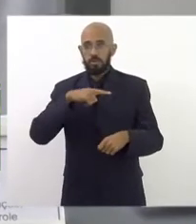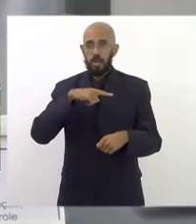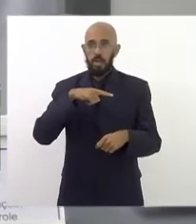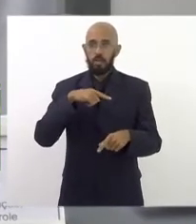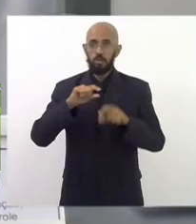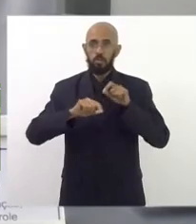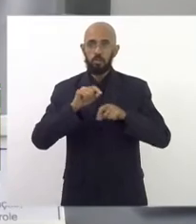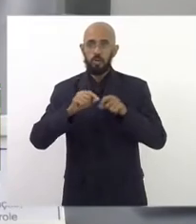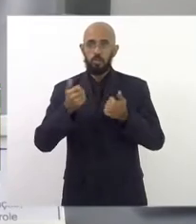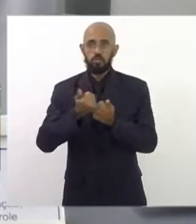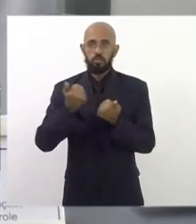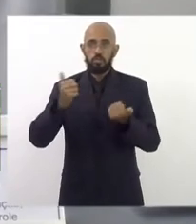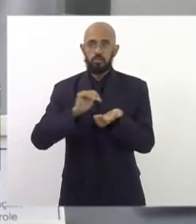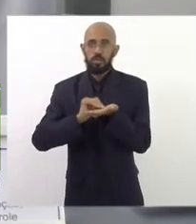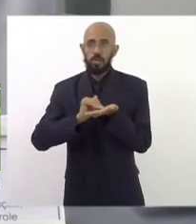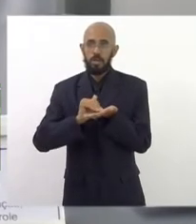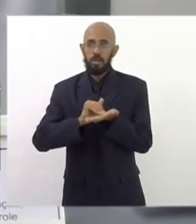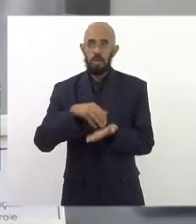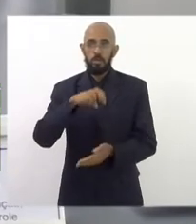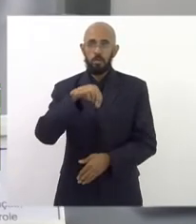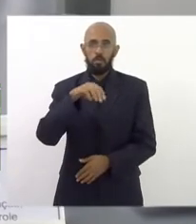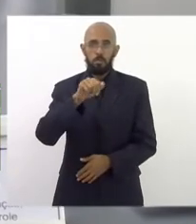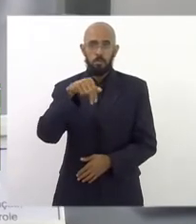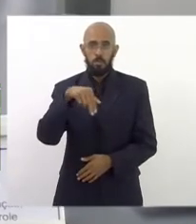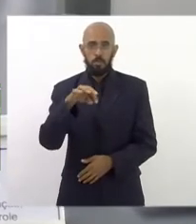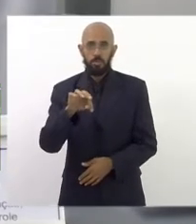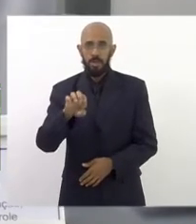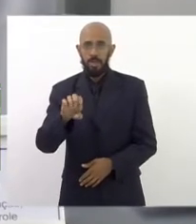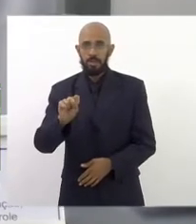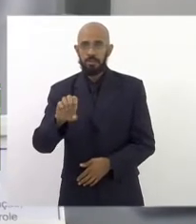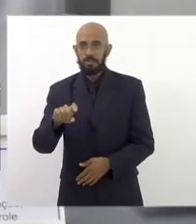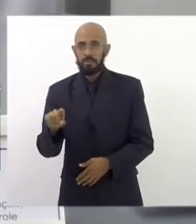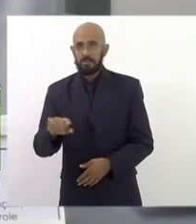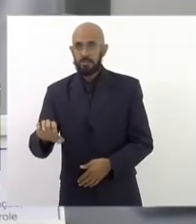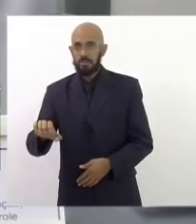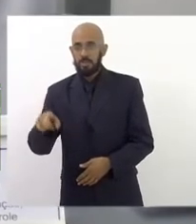excelente subsecretário, que é o Montese, que está aqui presente.